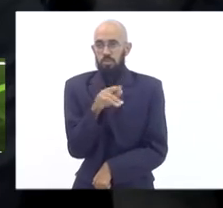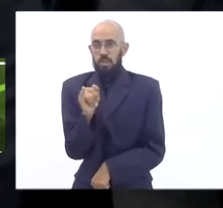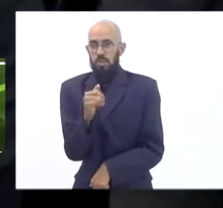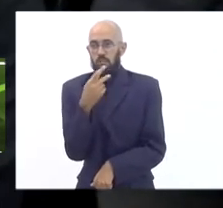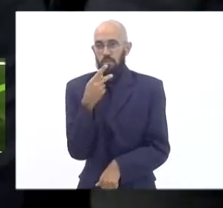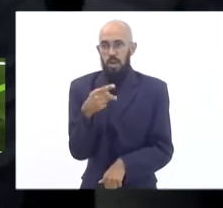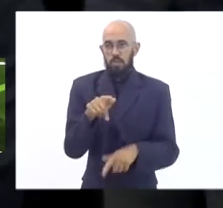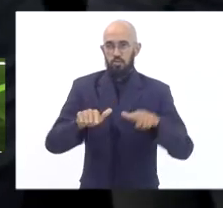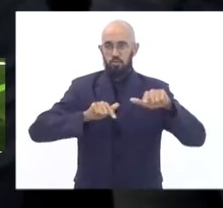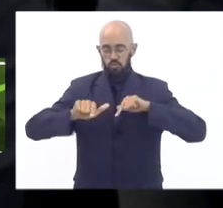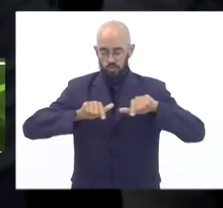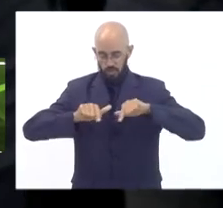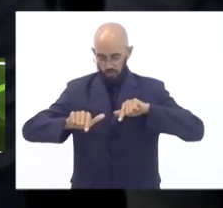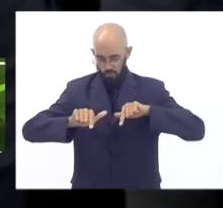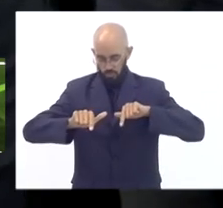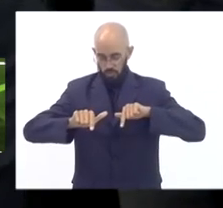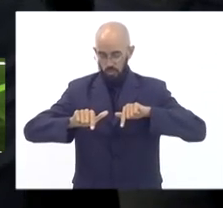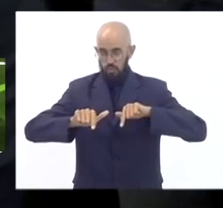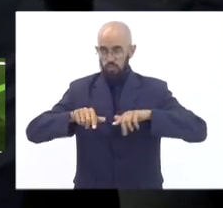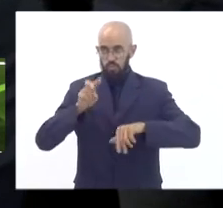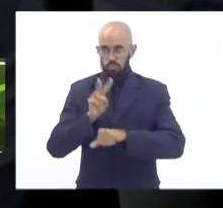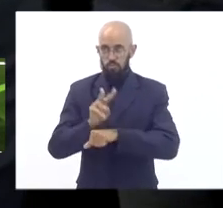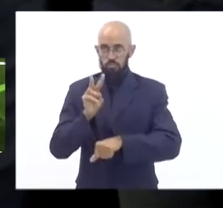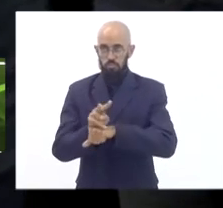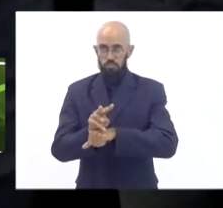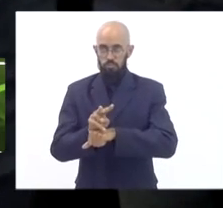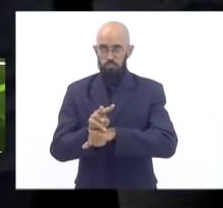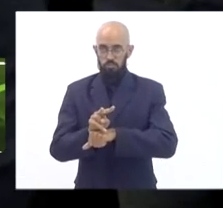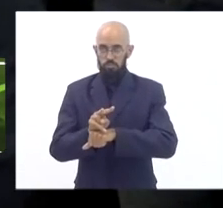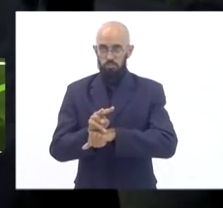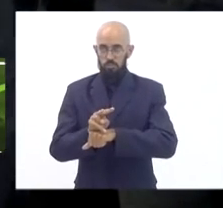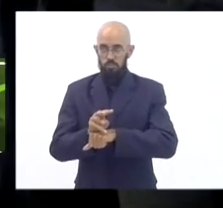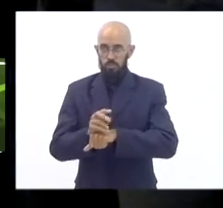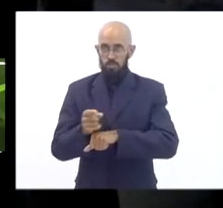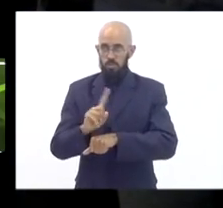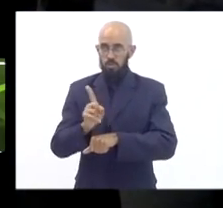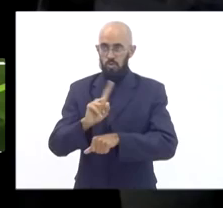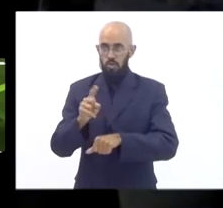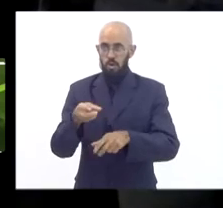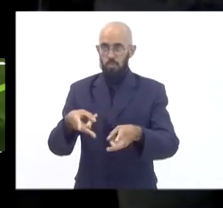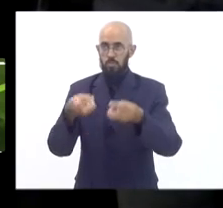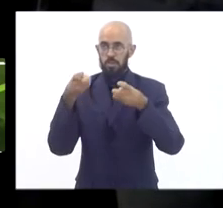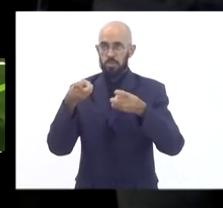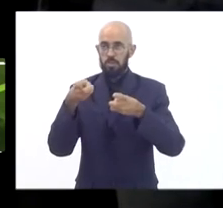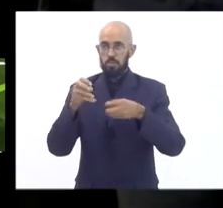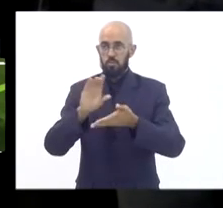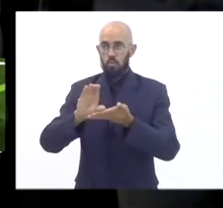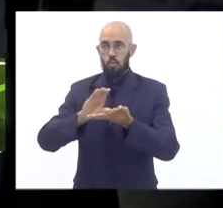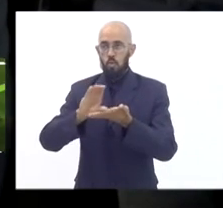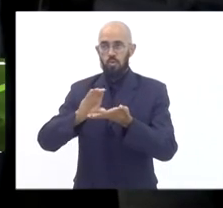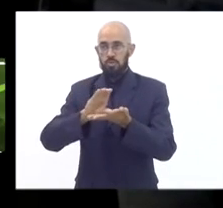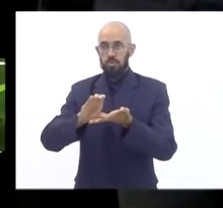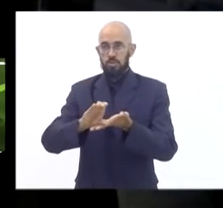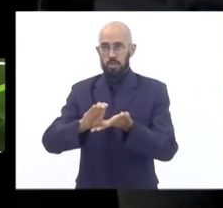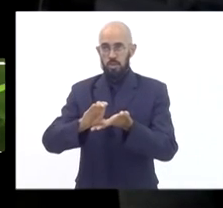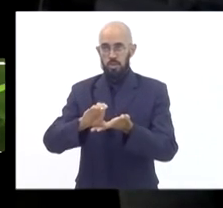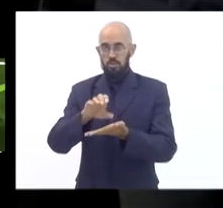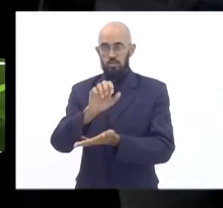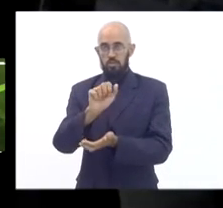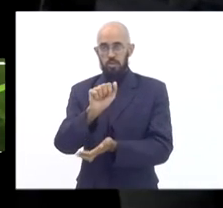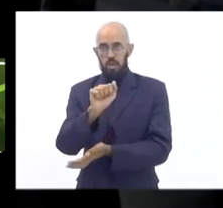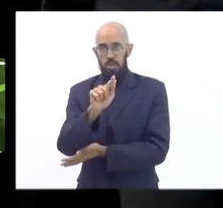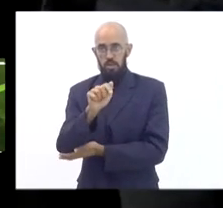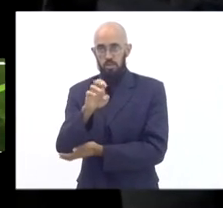de um serviço concessionado em que eu não enxergo a presença de nenhum conselheiro da Getransp. Ou seja, desrespeito com Vossa